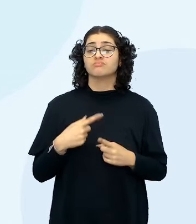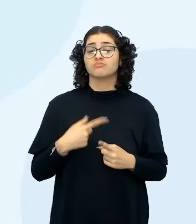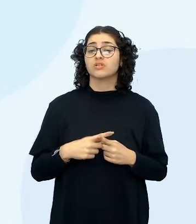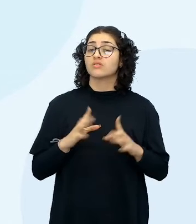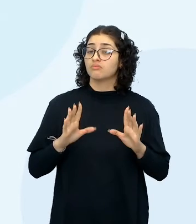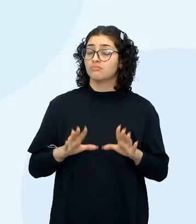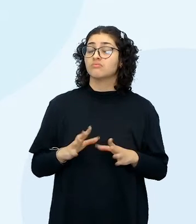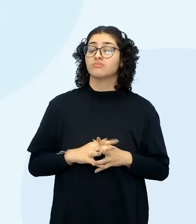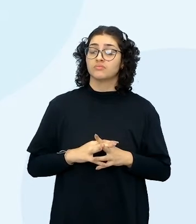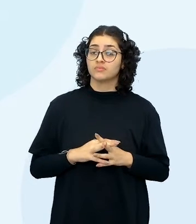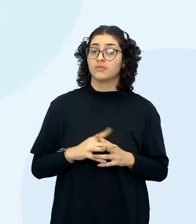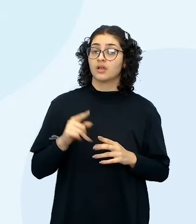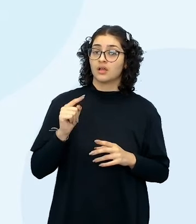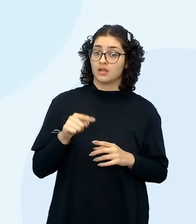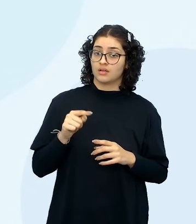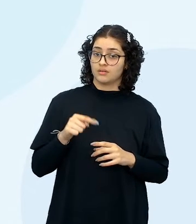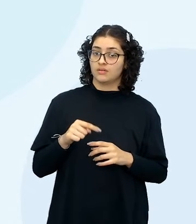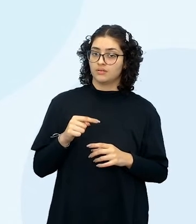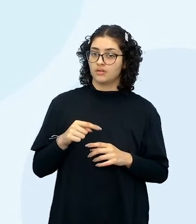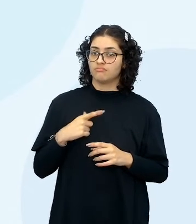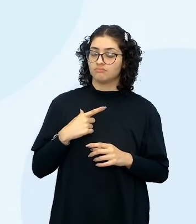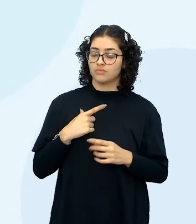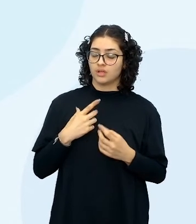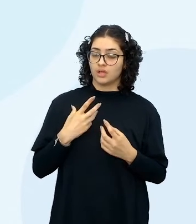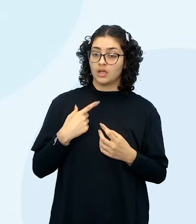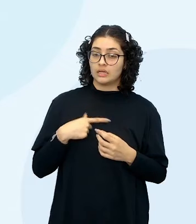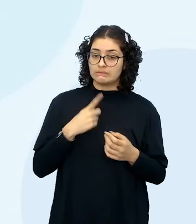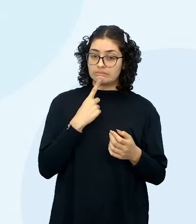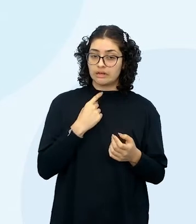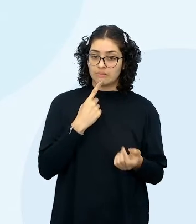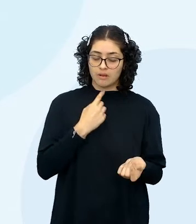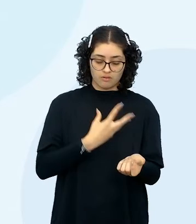só, esses sangramentos internos